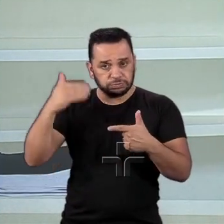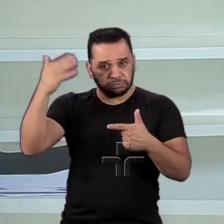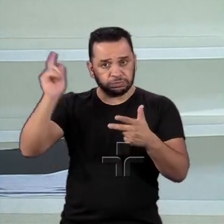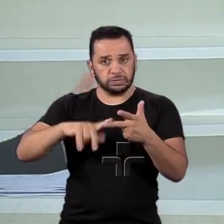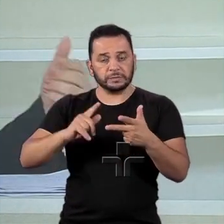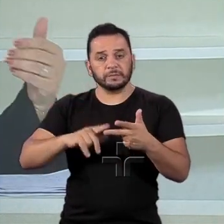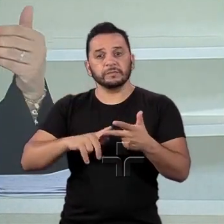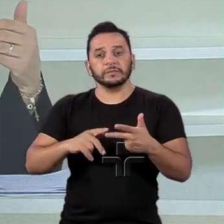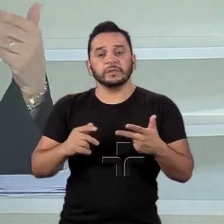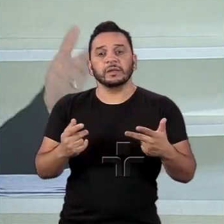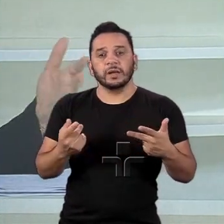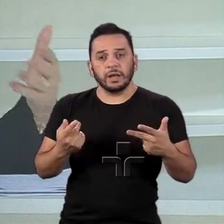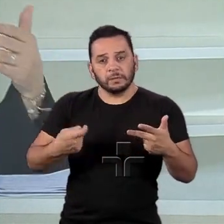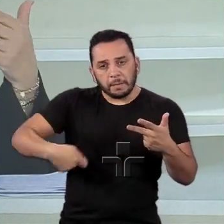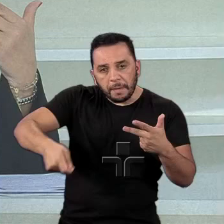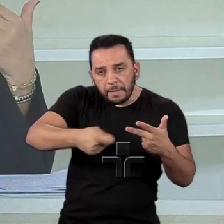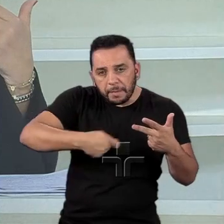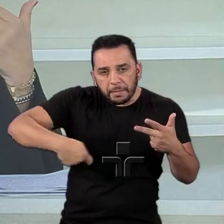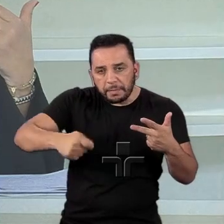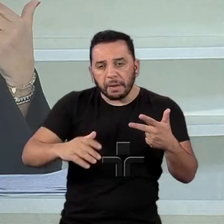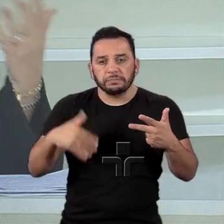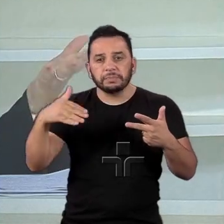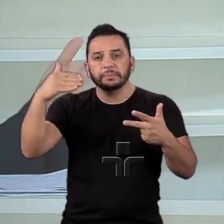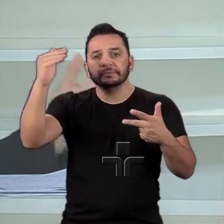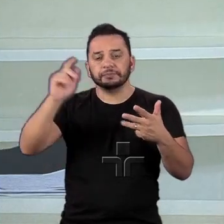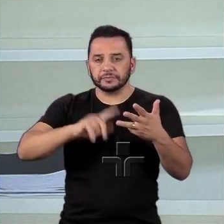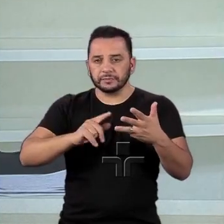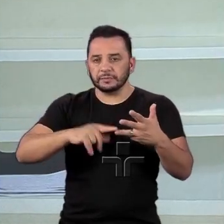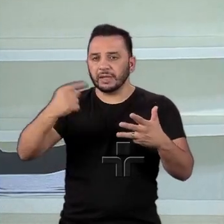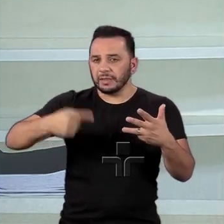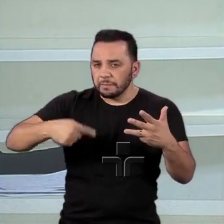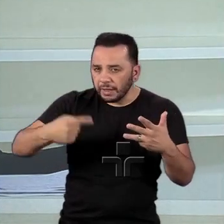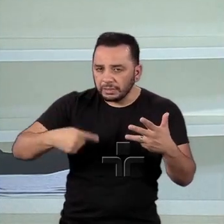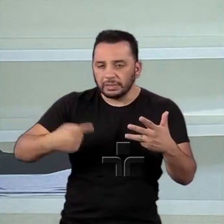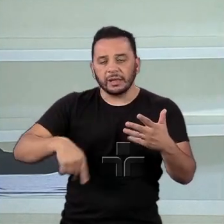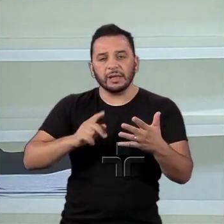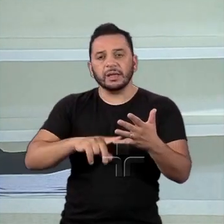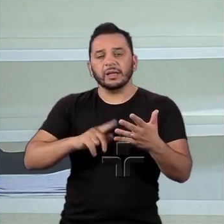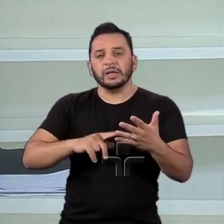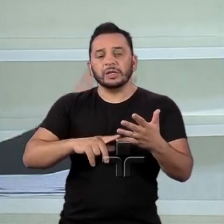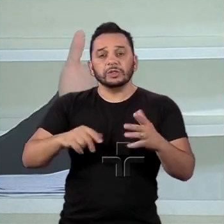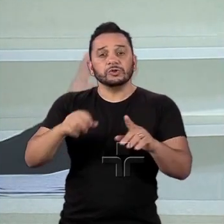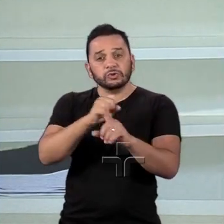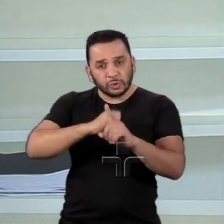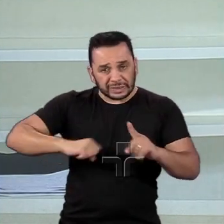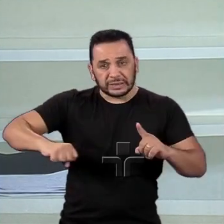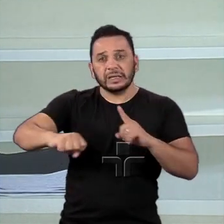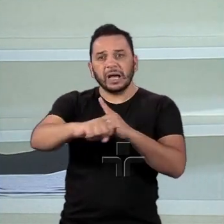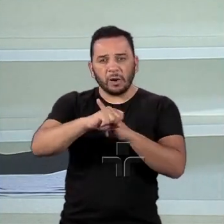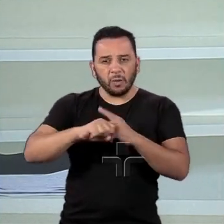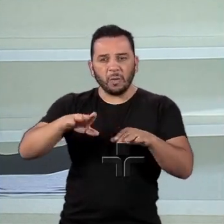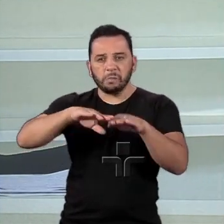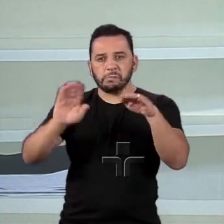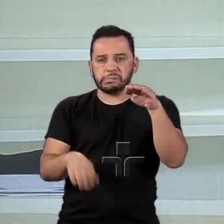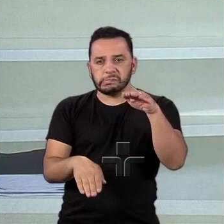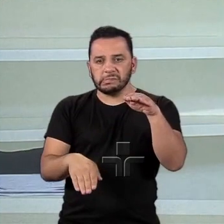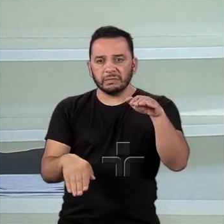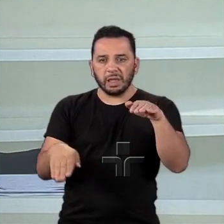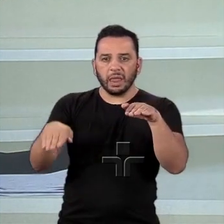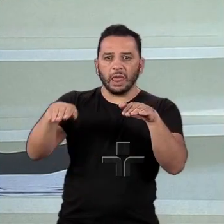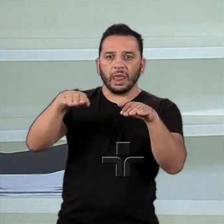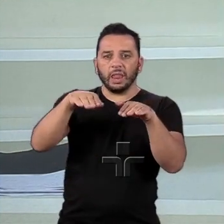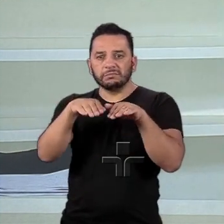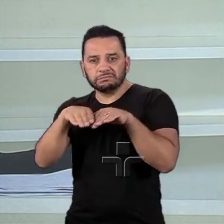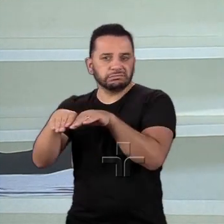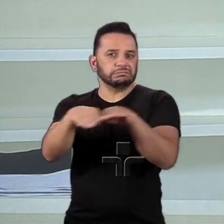economia, debater e minimizar as diferenças sociais, os desajustes do nosso país. E eu